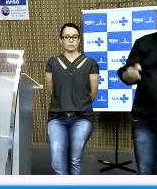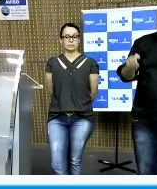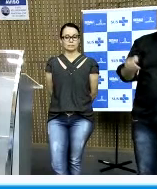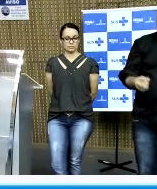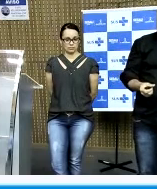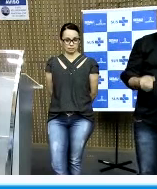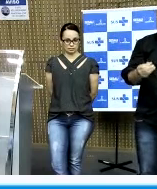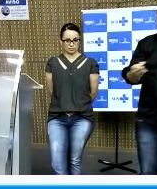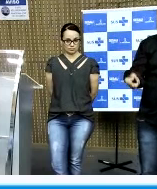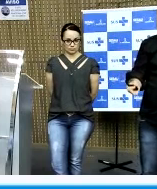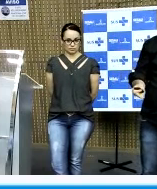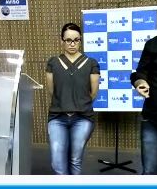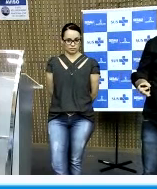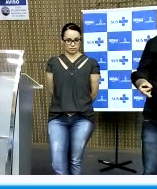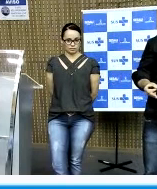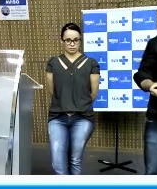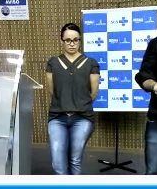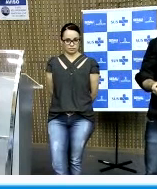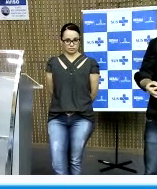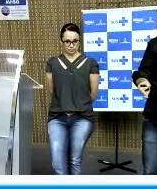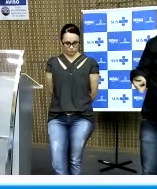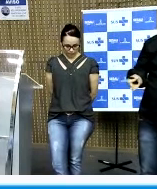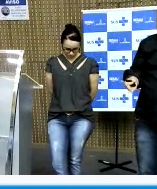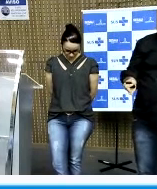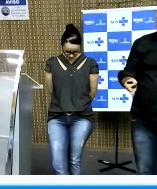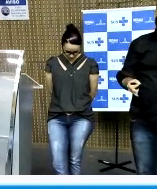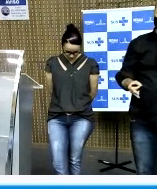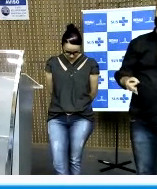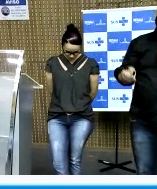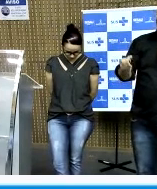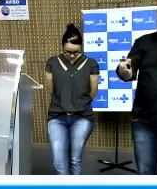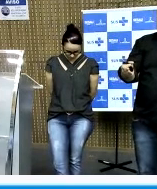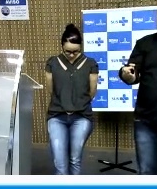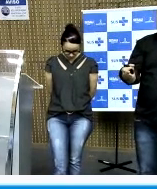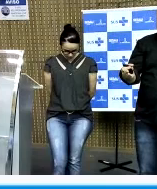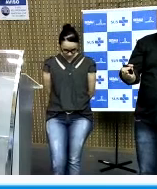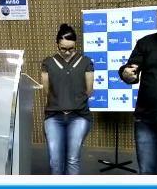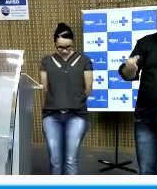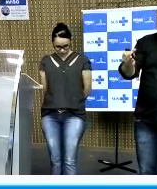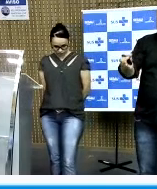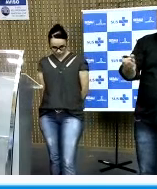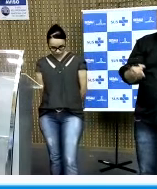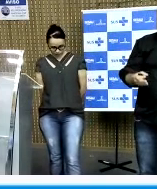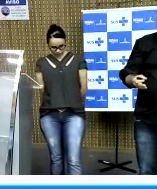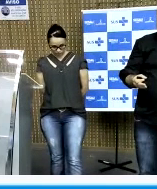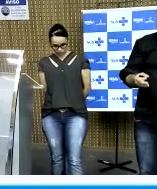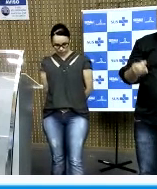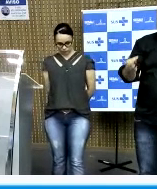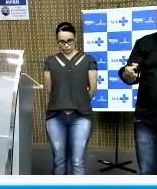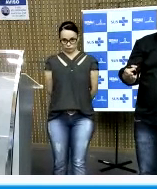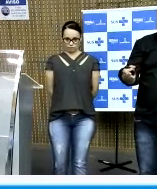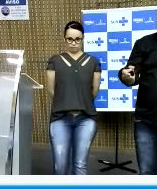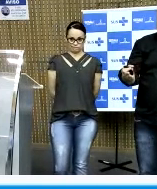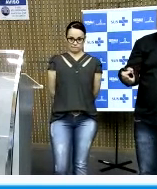281 no primeiro semestre de 2021 informaram ser tabagistas, tá? 2020, a análise mostrou